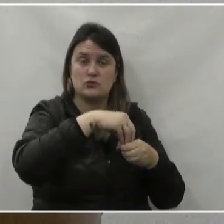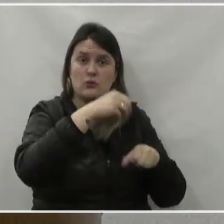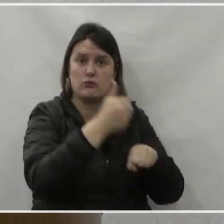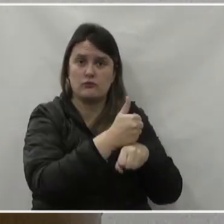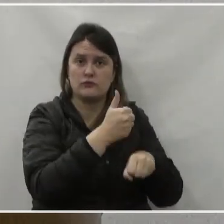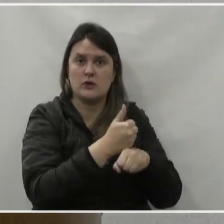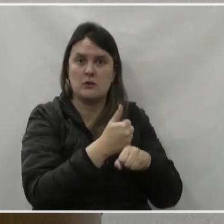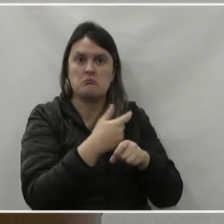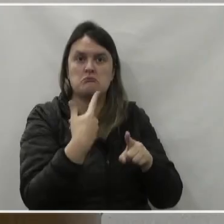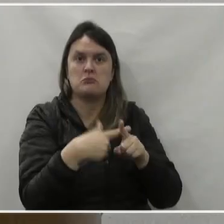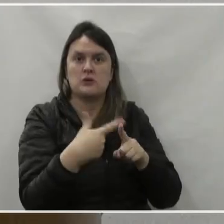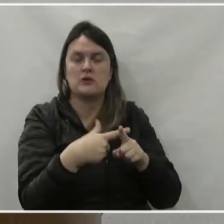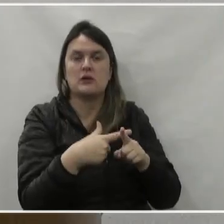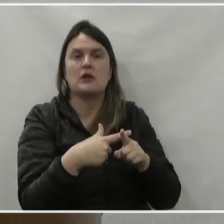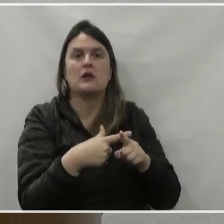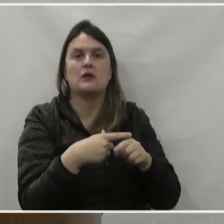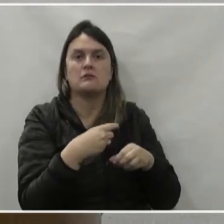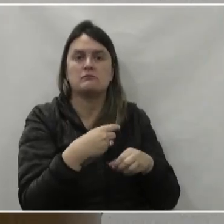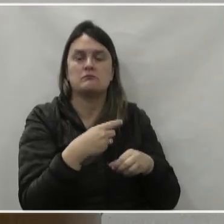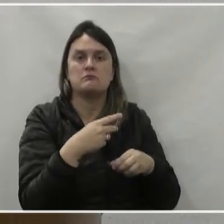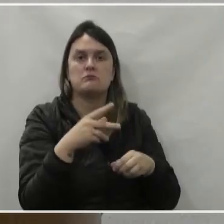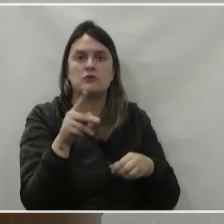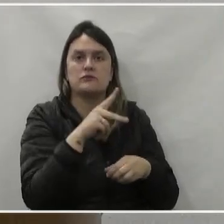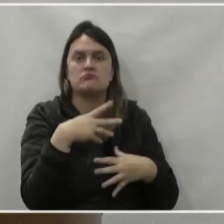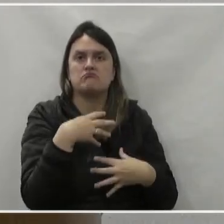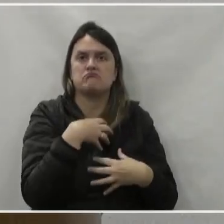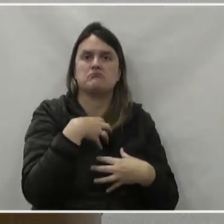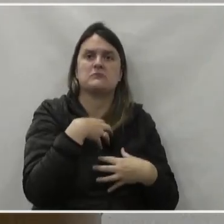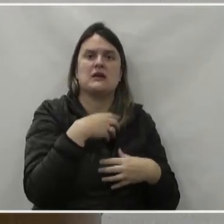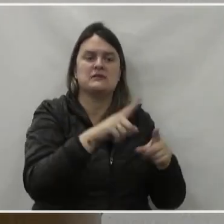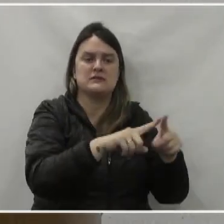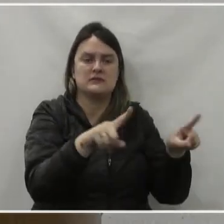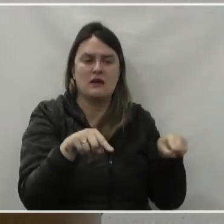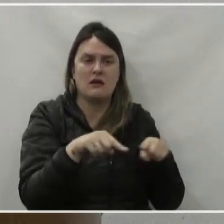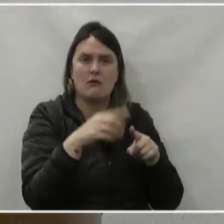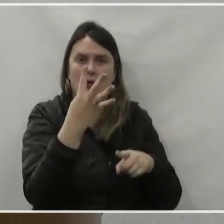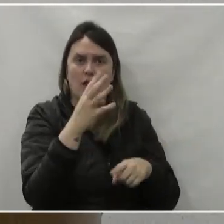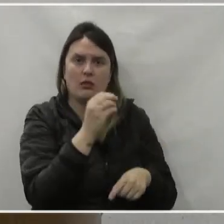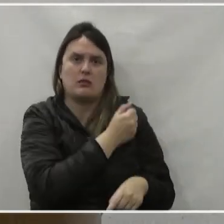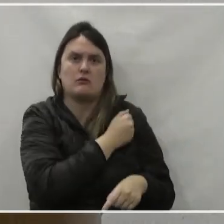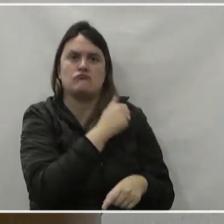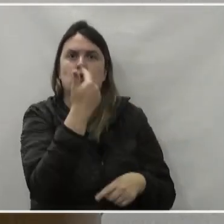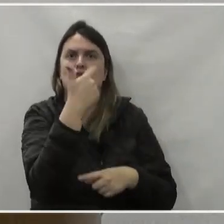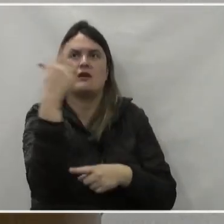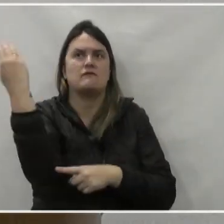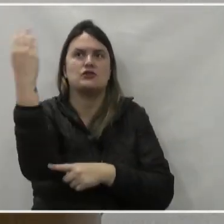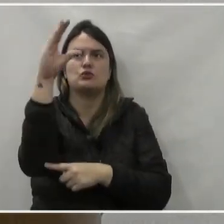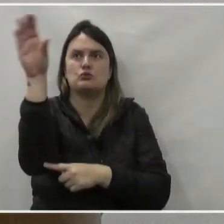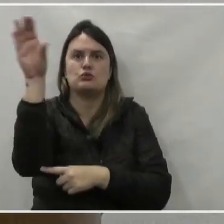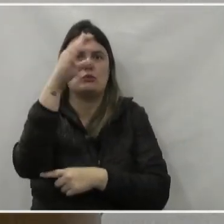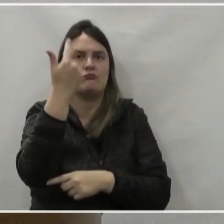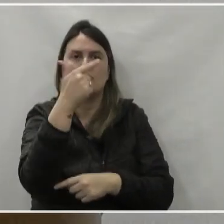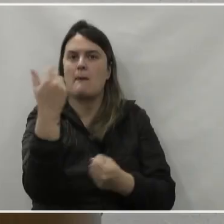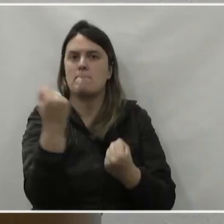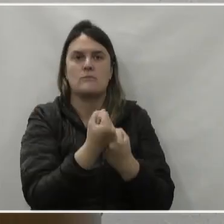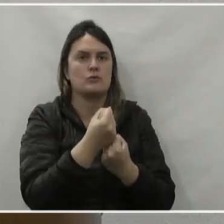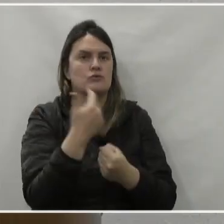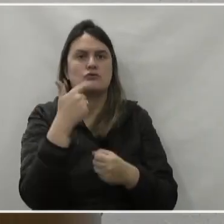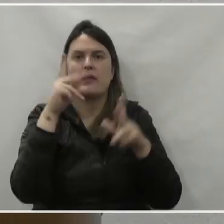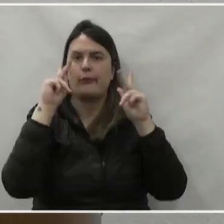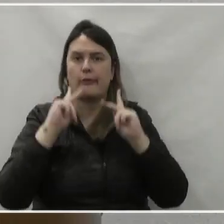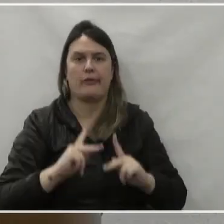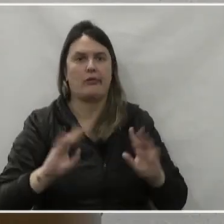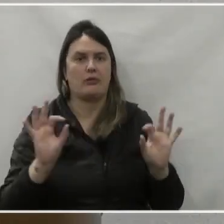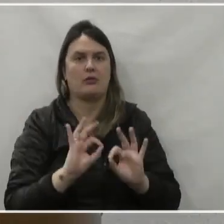ser jogado em contextos hostis, com turmas de 40 alunos, sem ventilador, sem apoio, sem